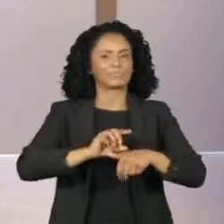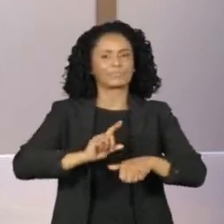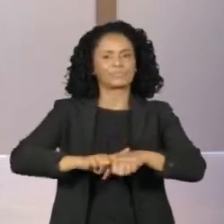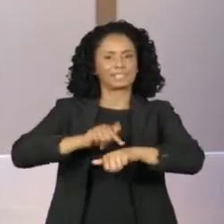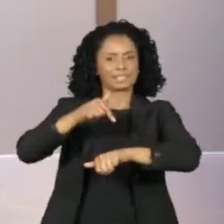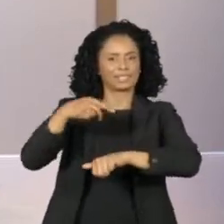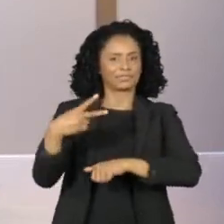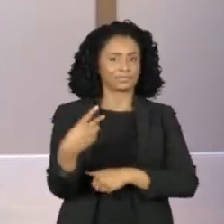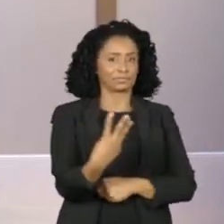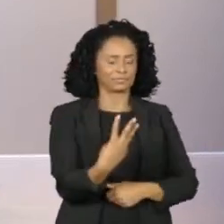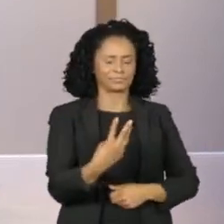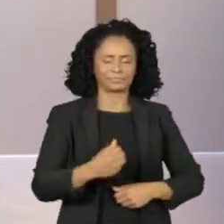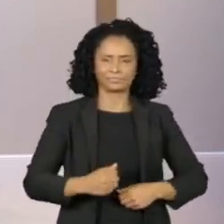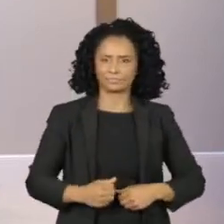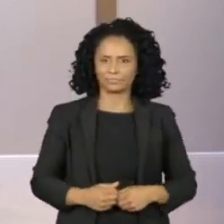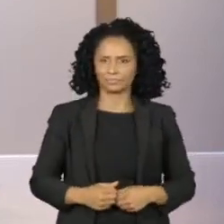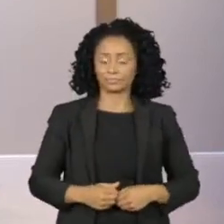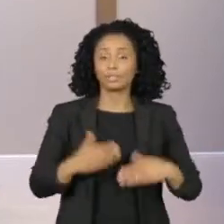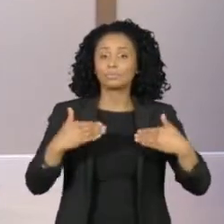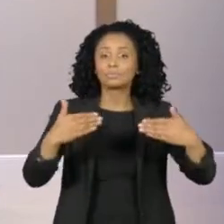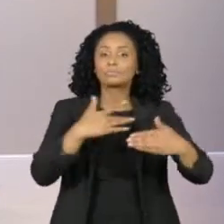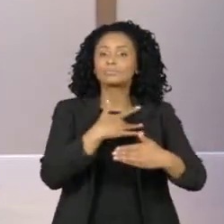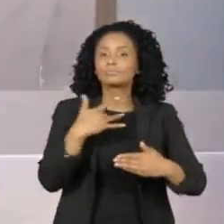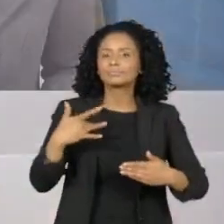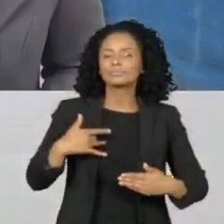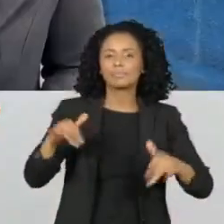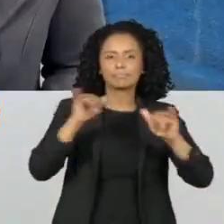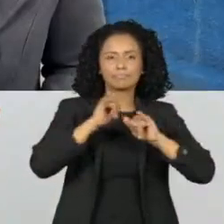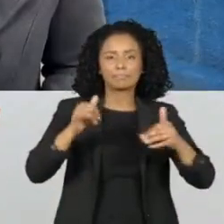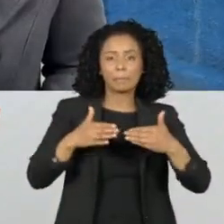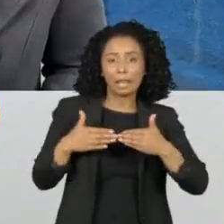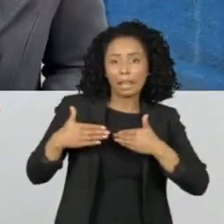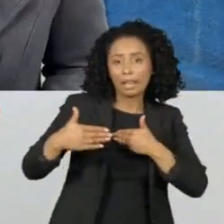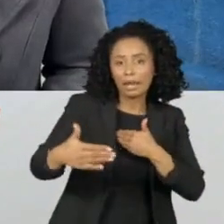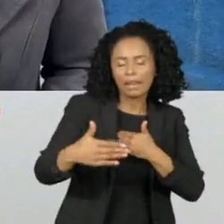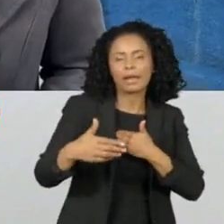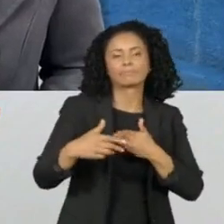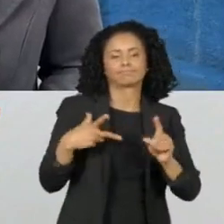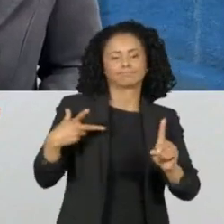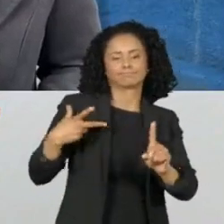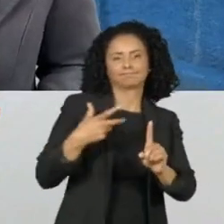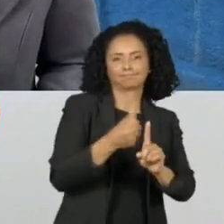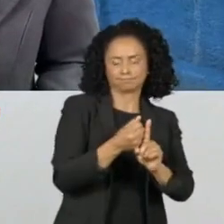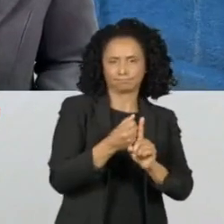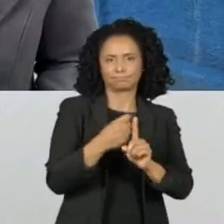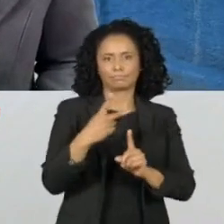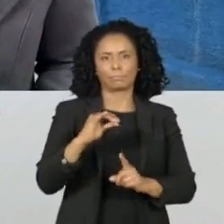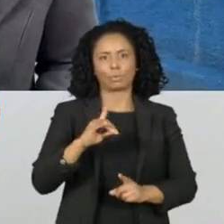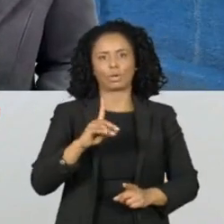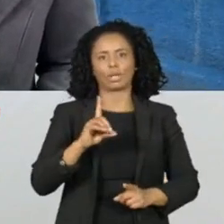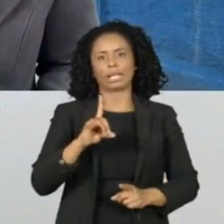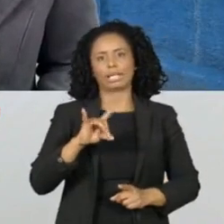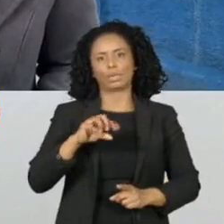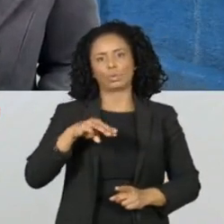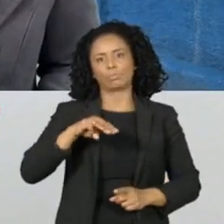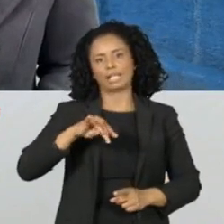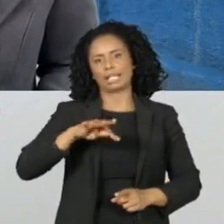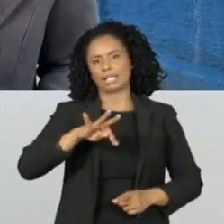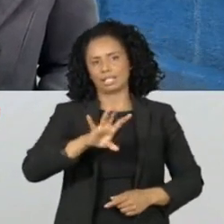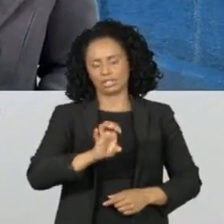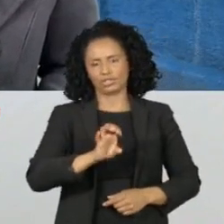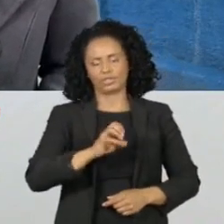Atenção, pais, que o Ministério da Saúde prorrogou a campanha de vacinação contra a polio. Quem tem as informações é a Aline Porcina.